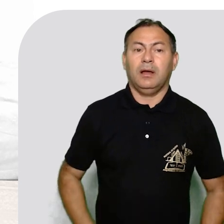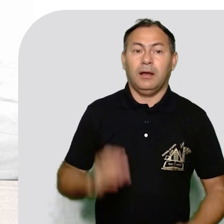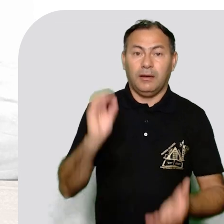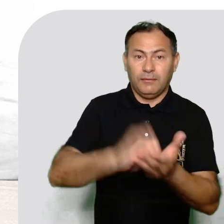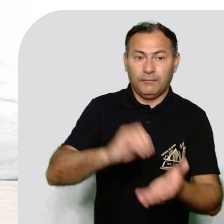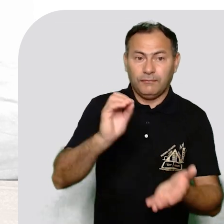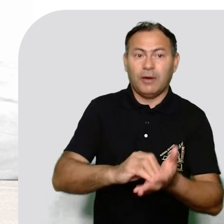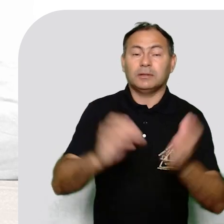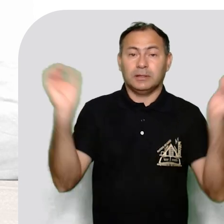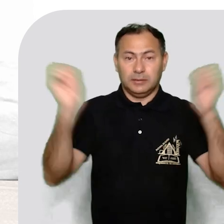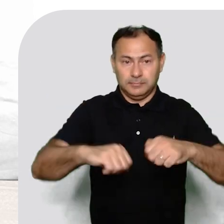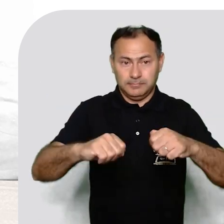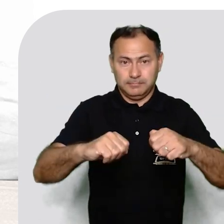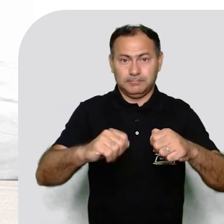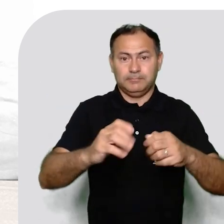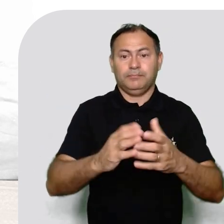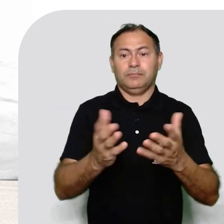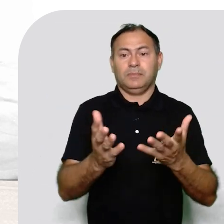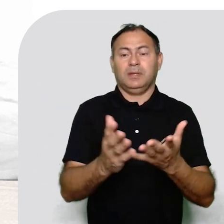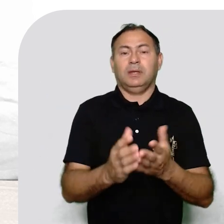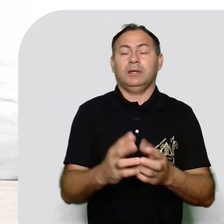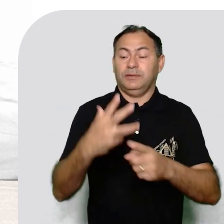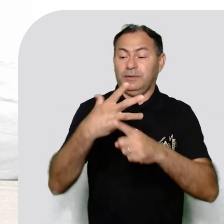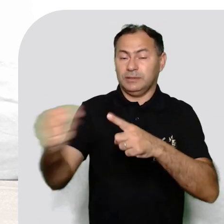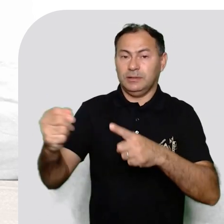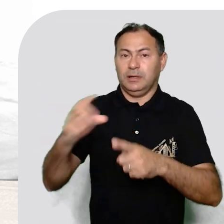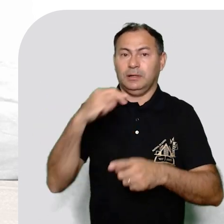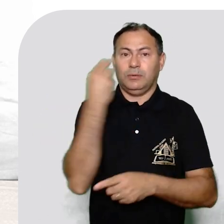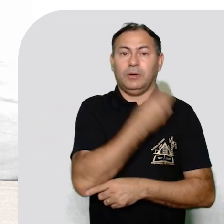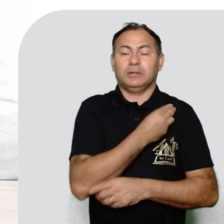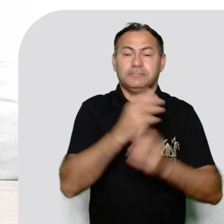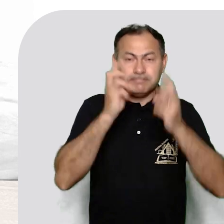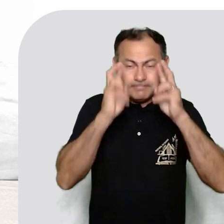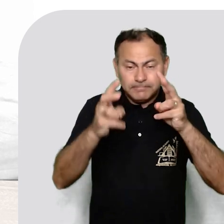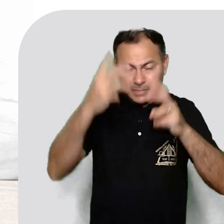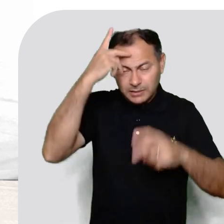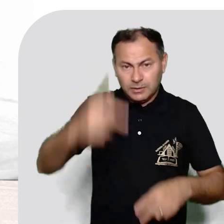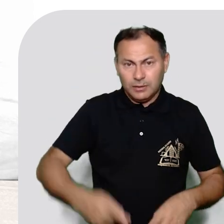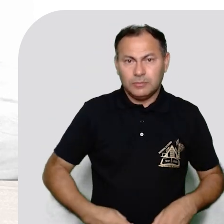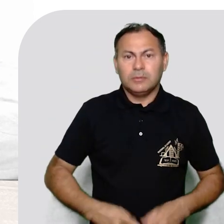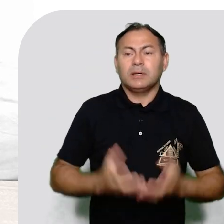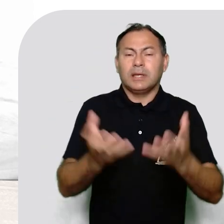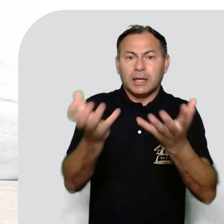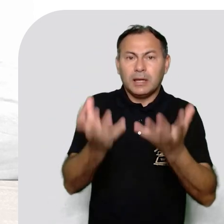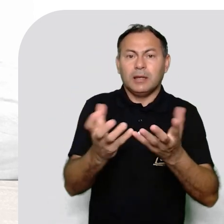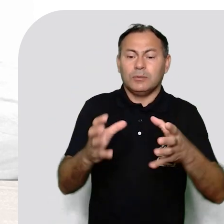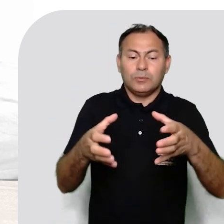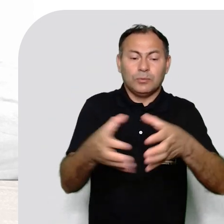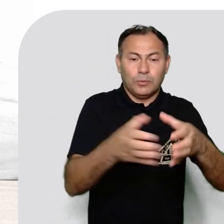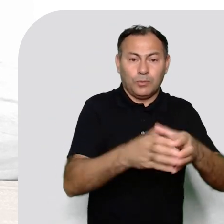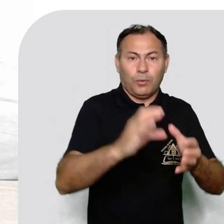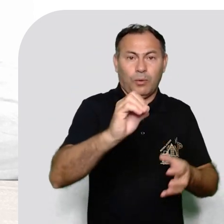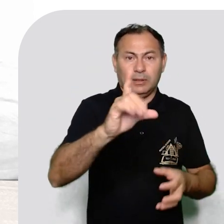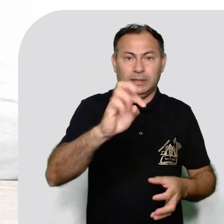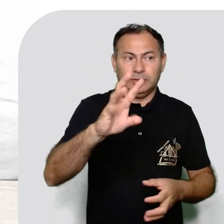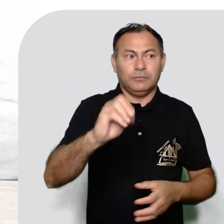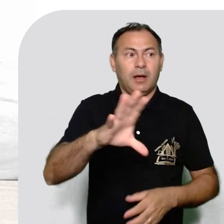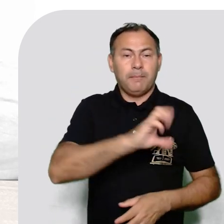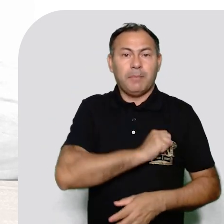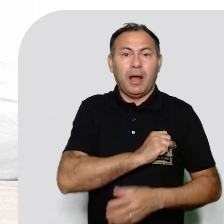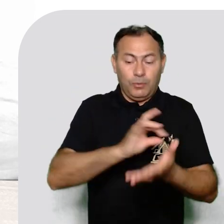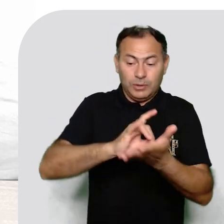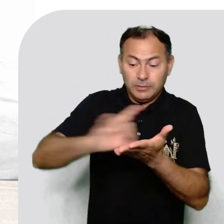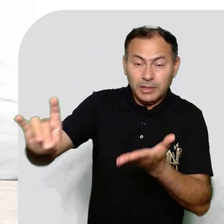falta de capacidade de superar as nossas visões individuais e buscar o coletivo. O amar